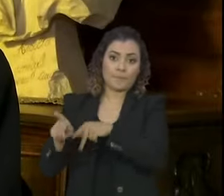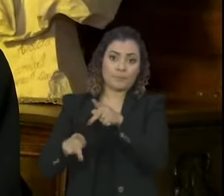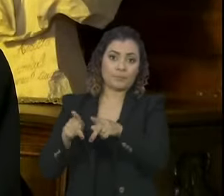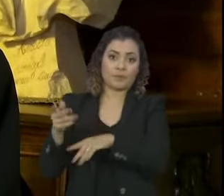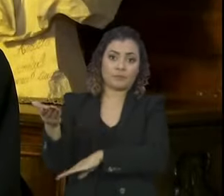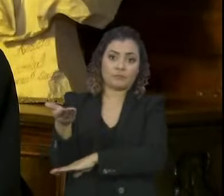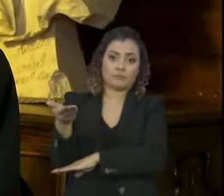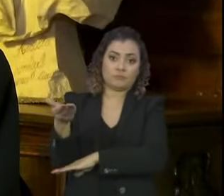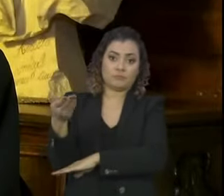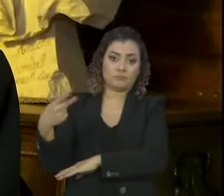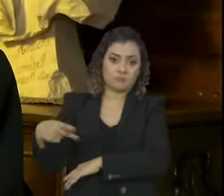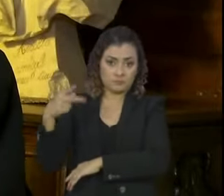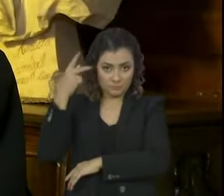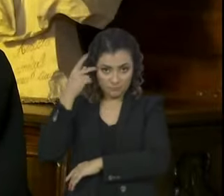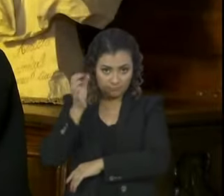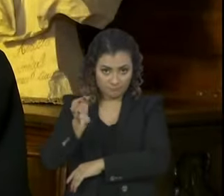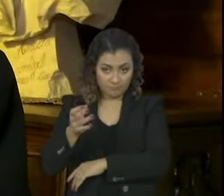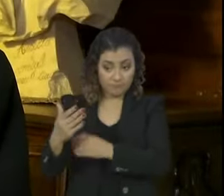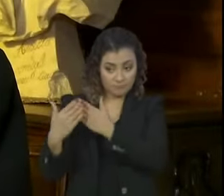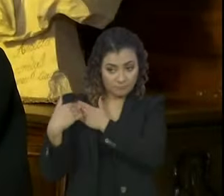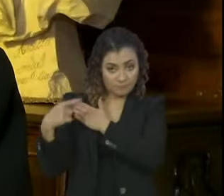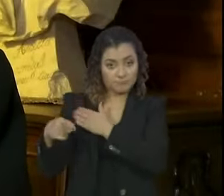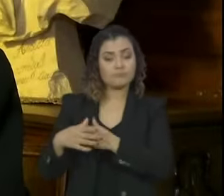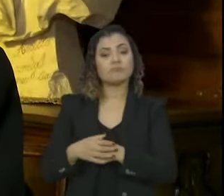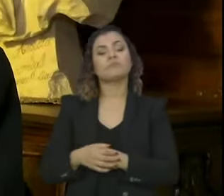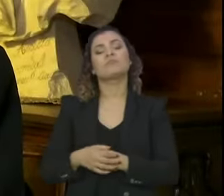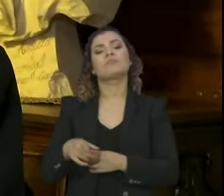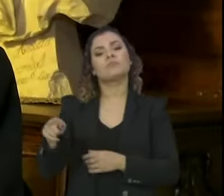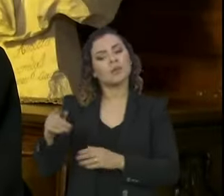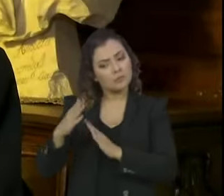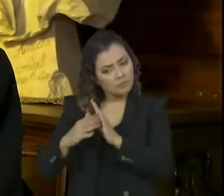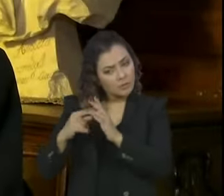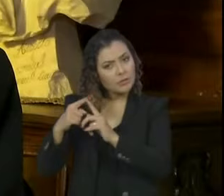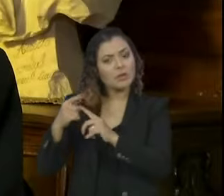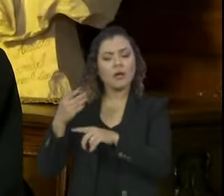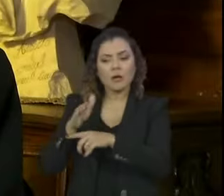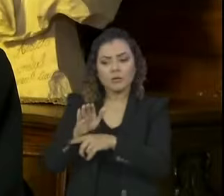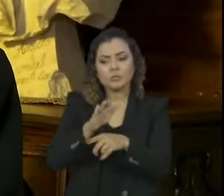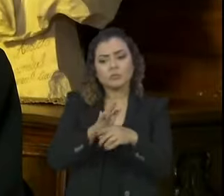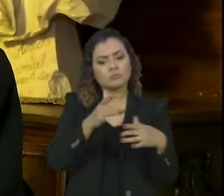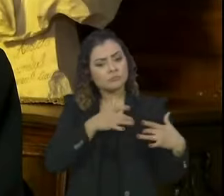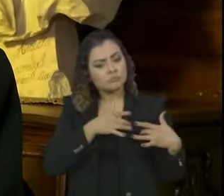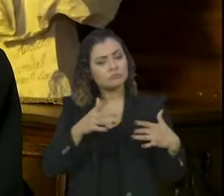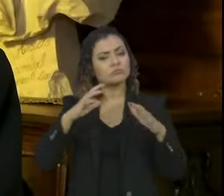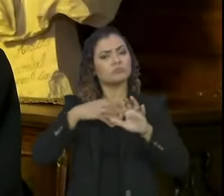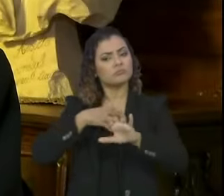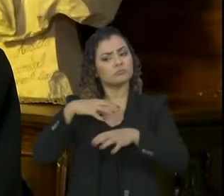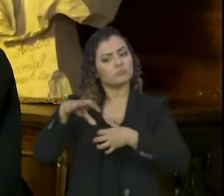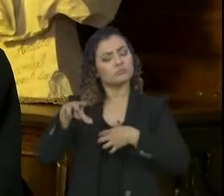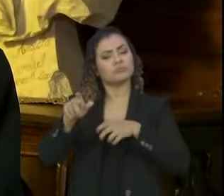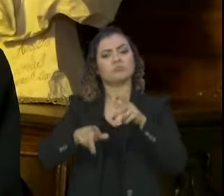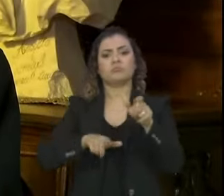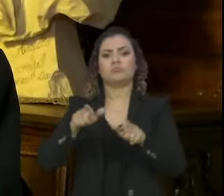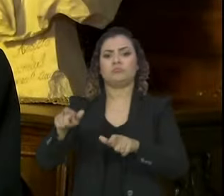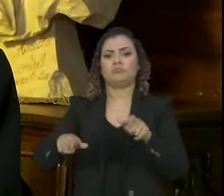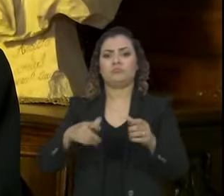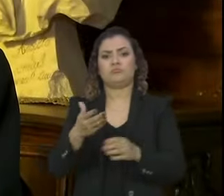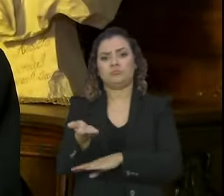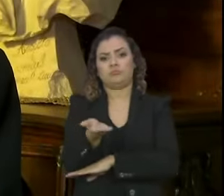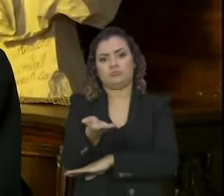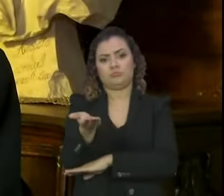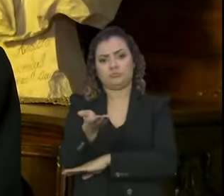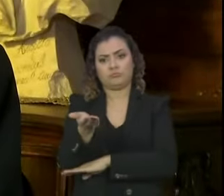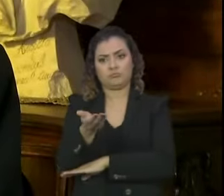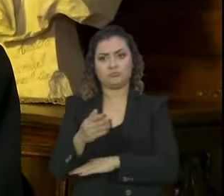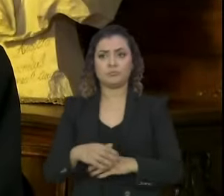população de rua de estar sendo a presença da igreja da arquidiocese de São Paulo junto dessa população de